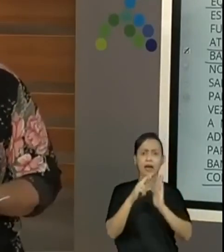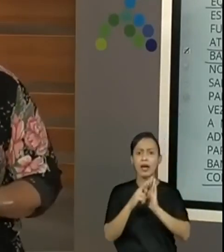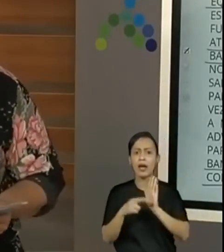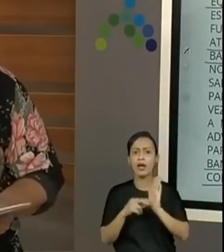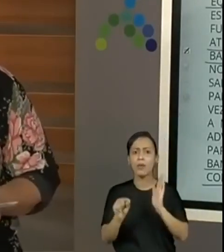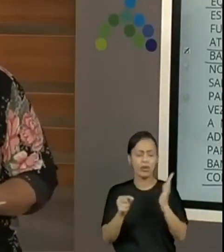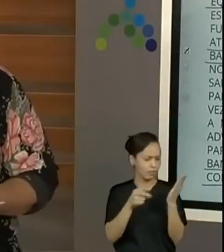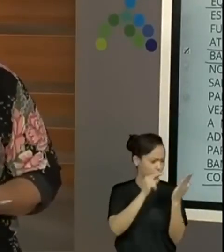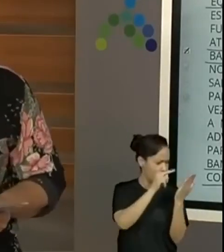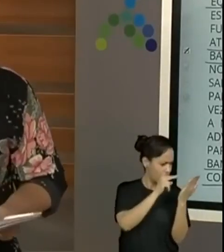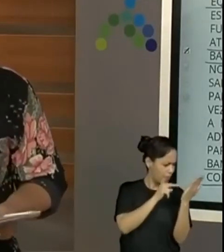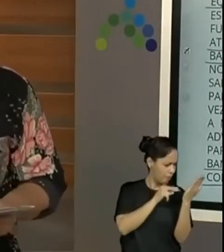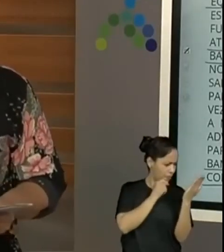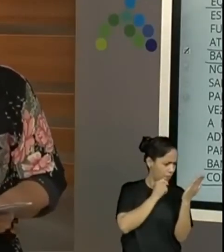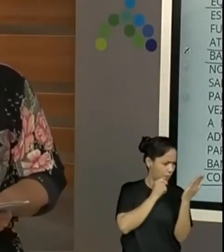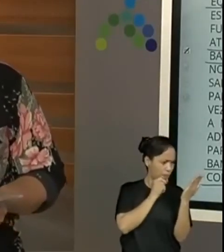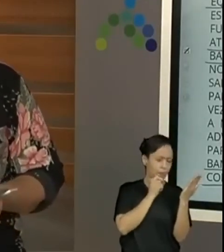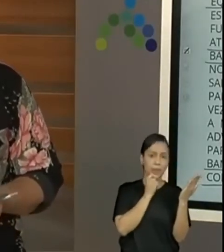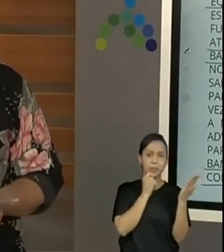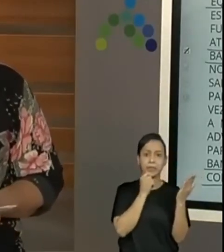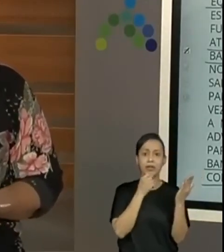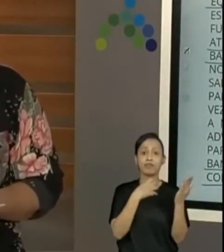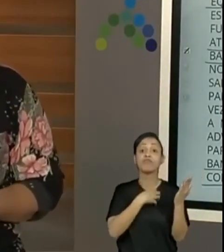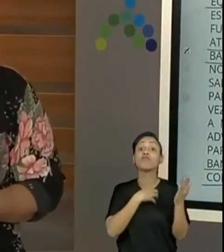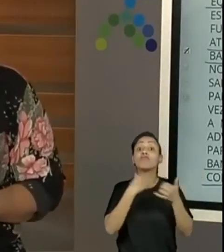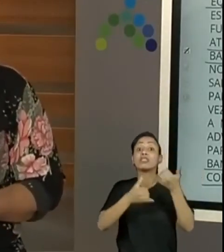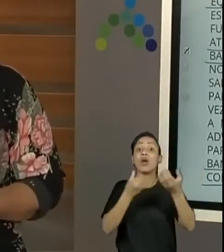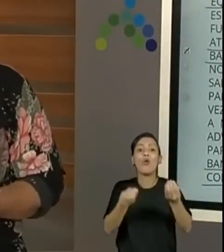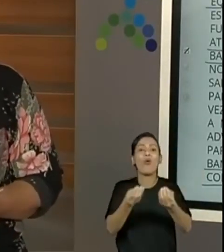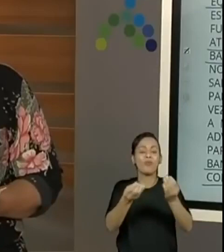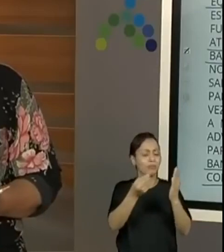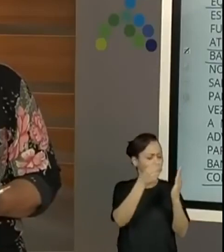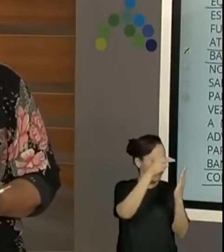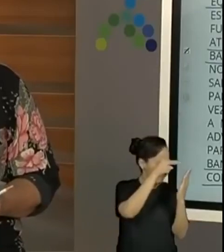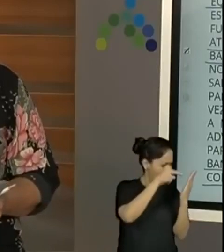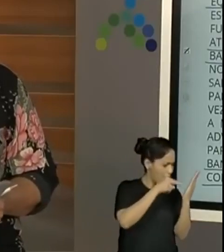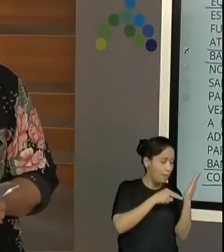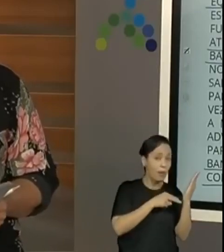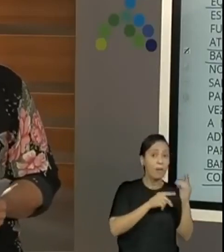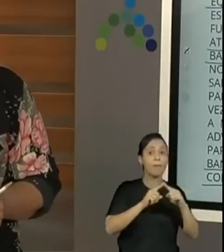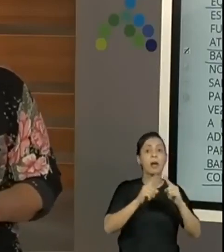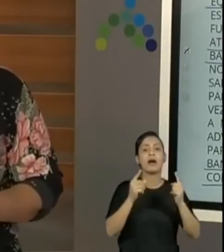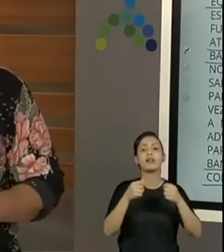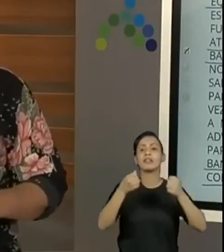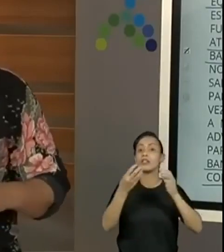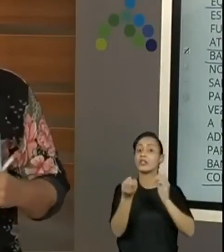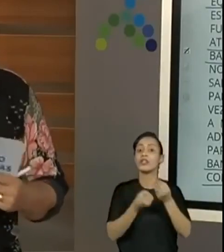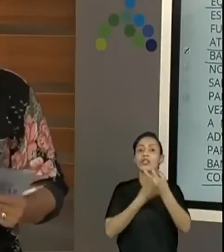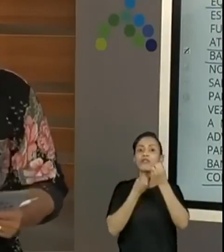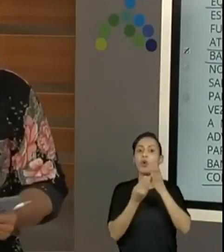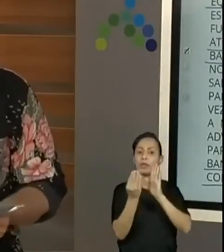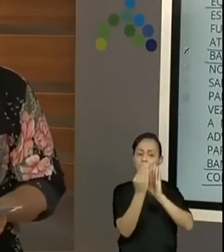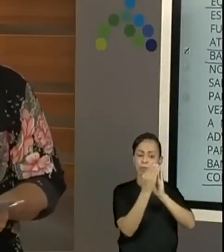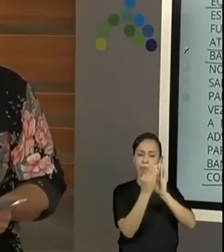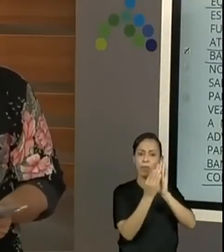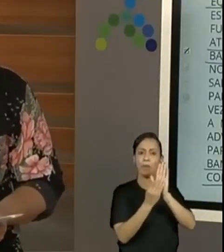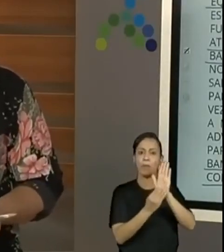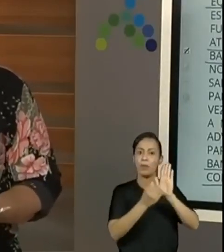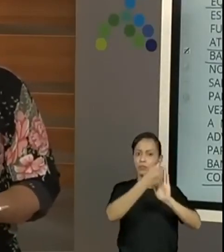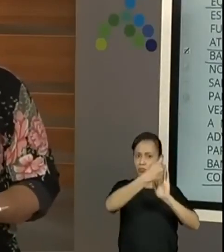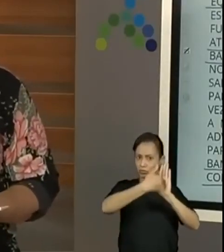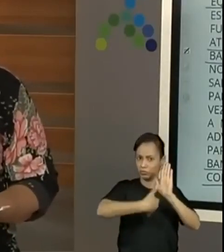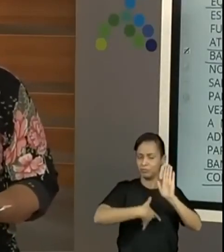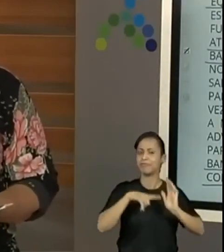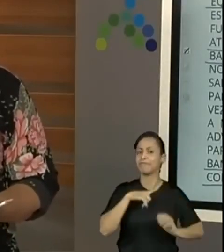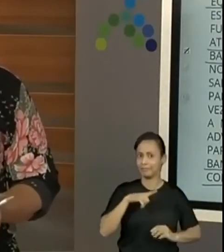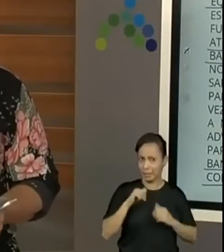lá, prontinha, para você só localizar. E também localizar a informação implícita. Aí você vai acionar todos os seus conhecimentos para ajudar